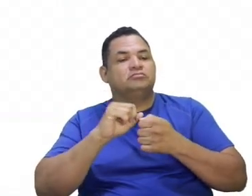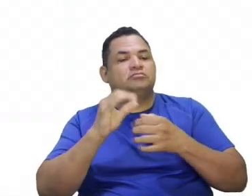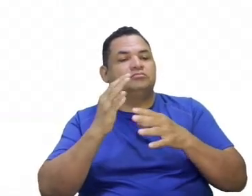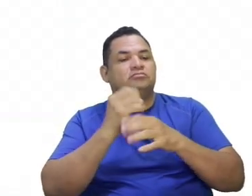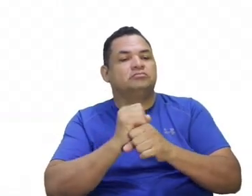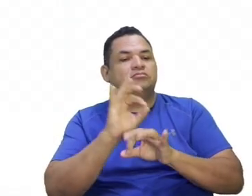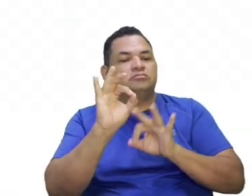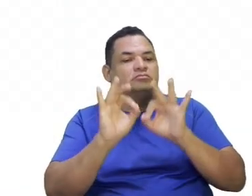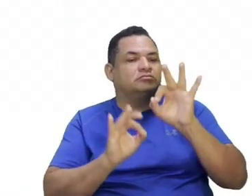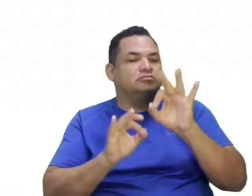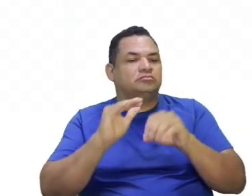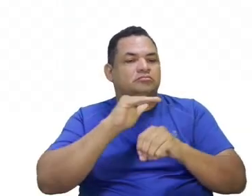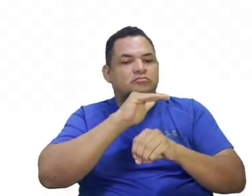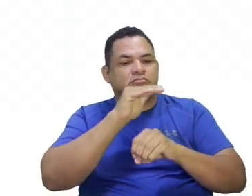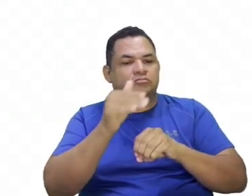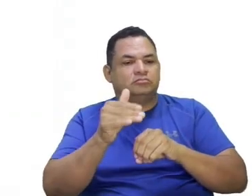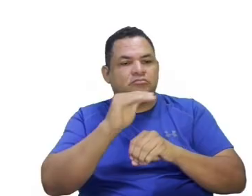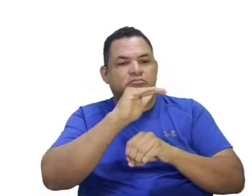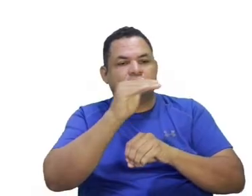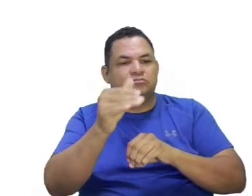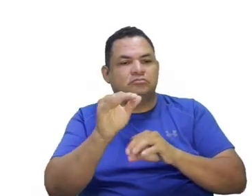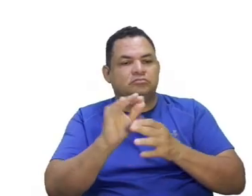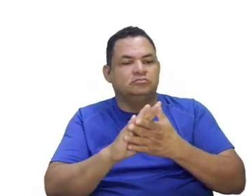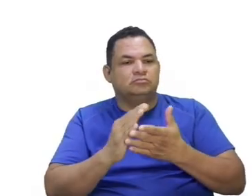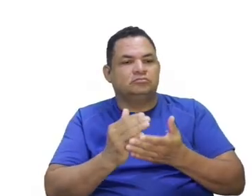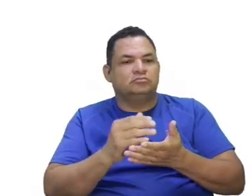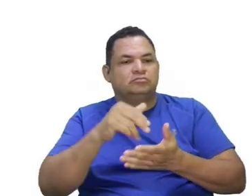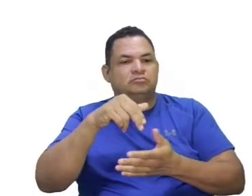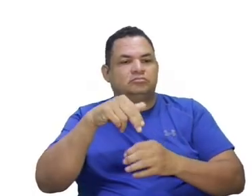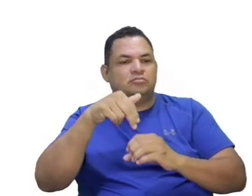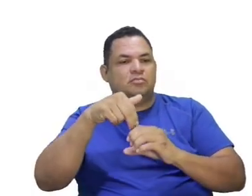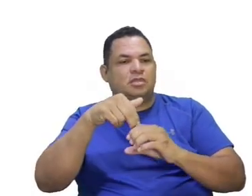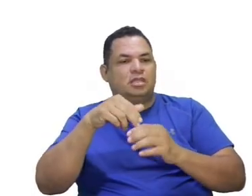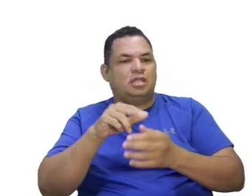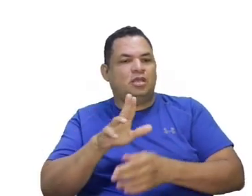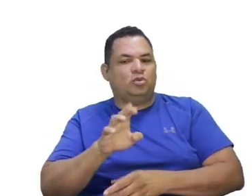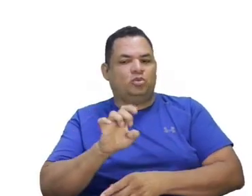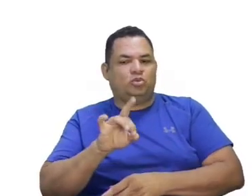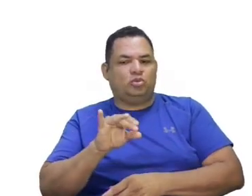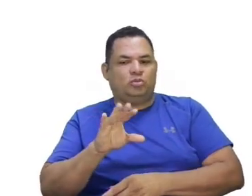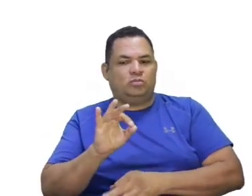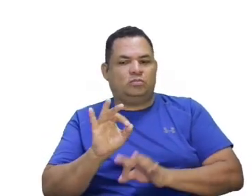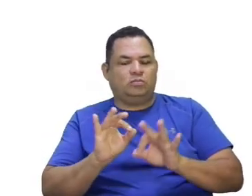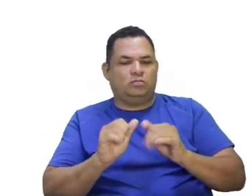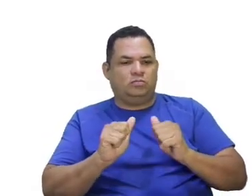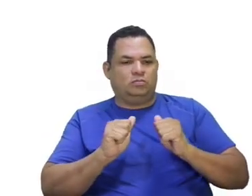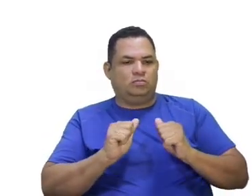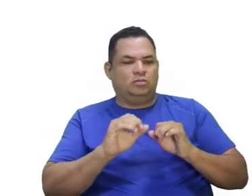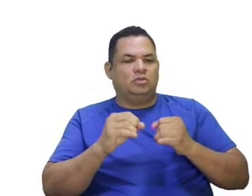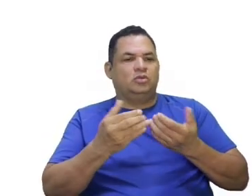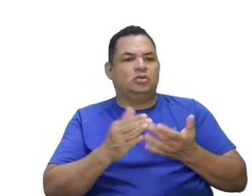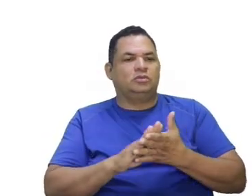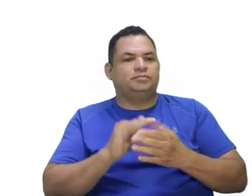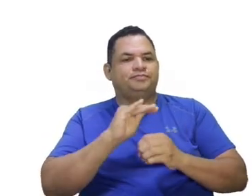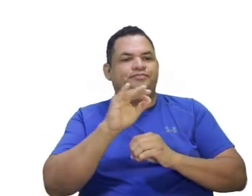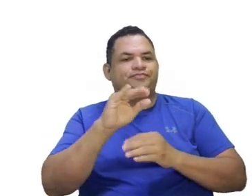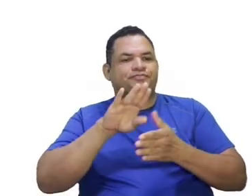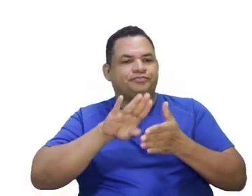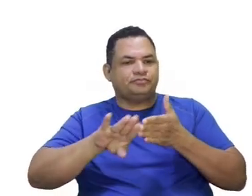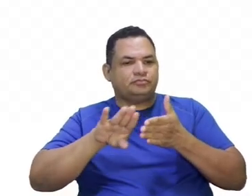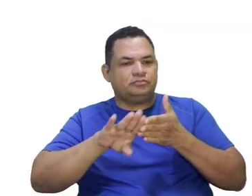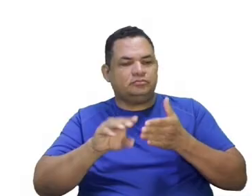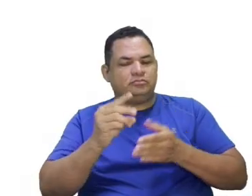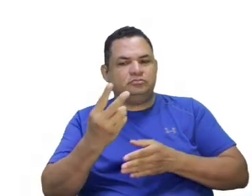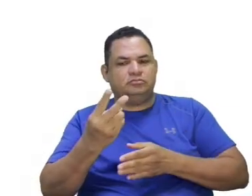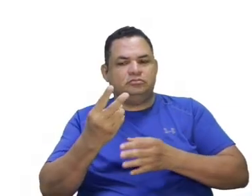a distribuição do átomo neutro, que é o que a gente fez aqui, né? Quando eu distribuo, eu retiro os